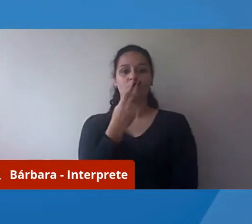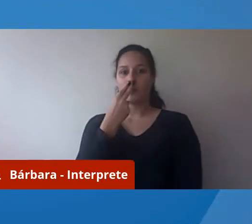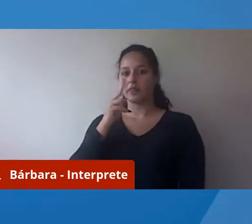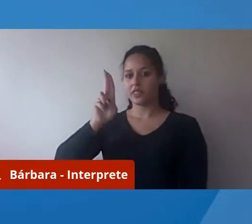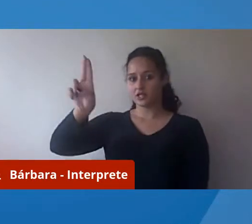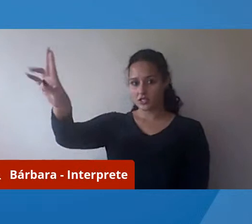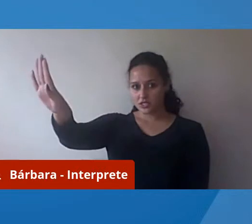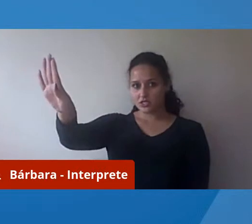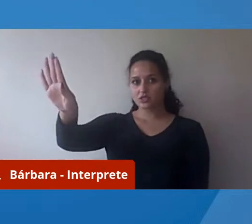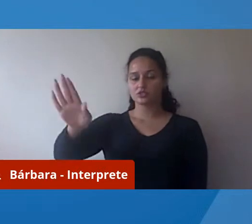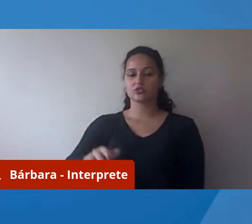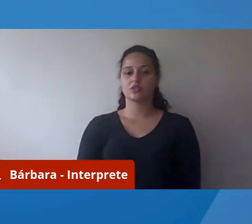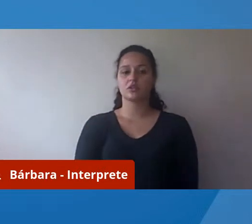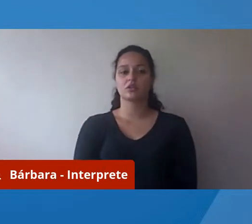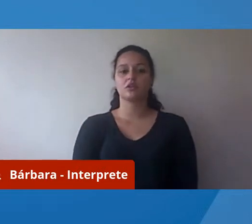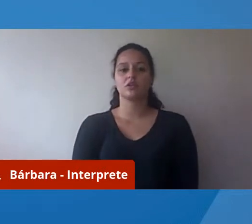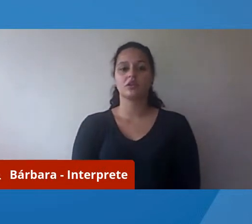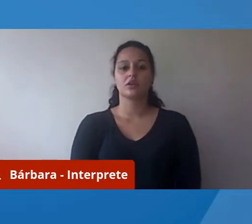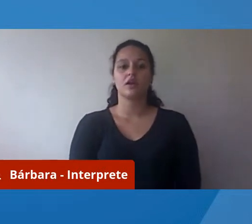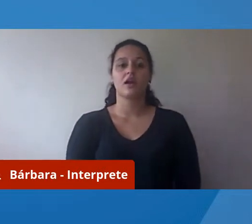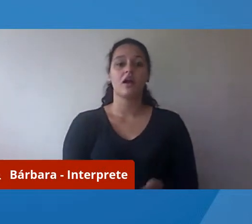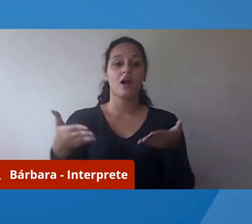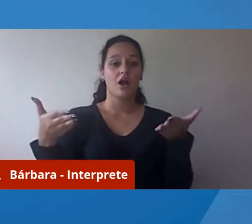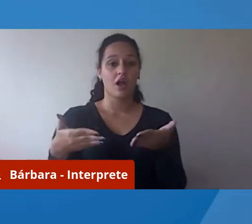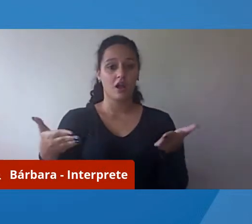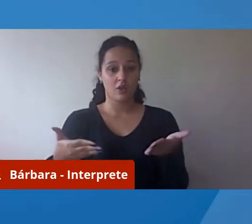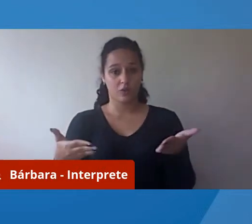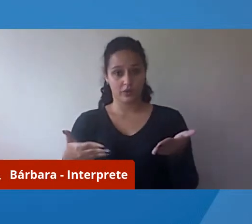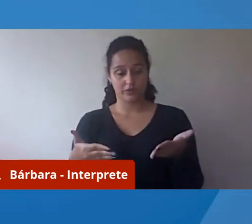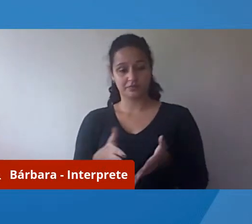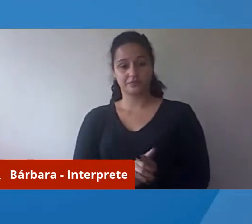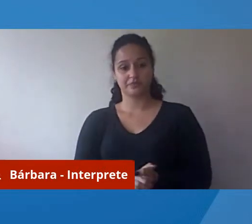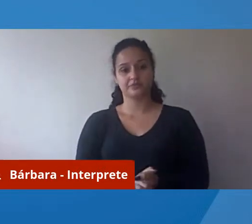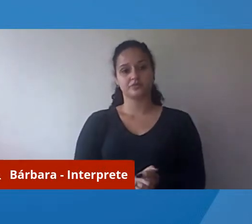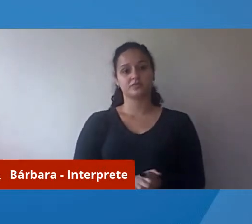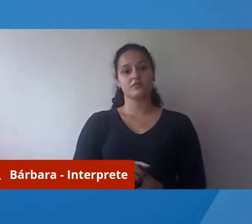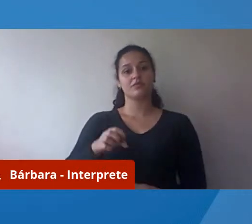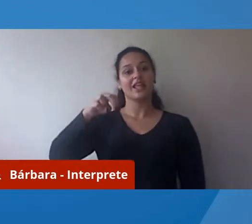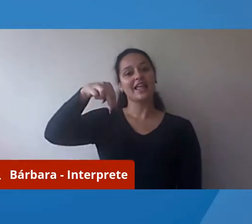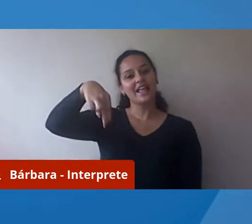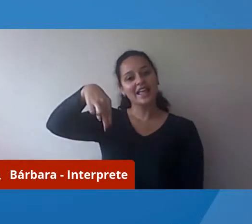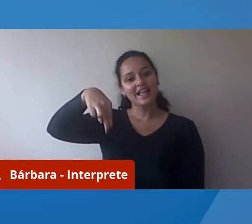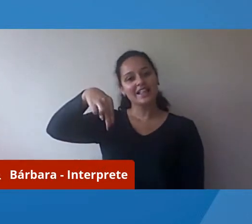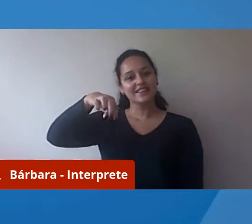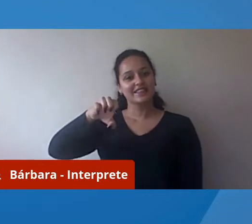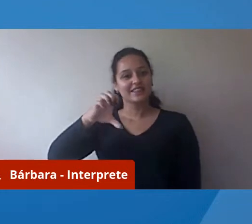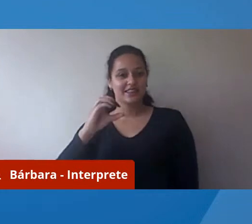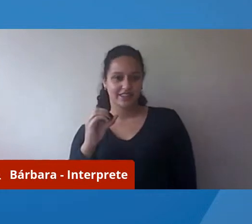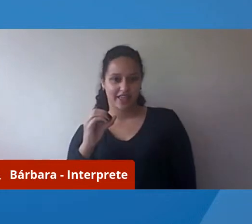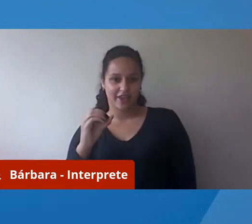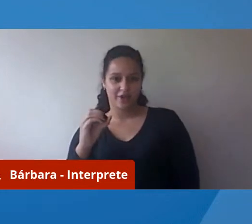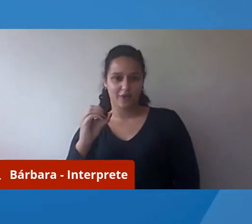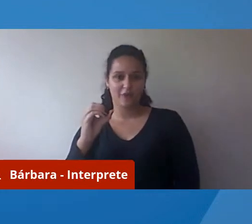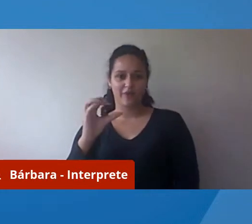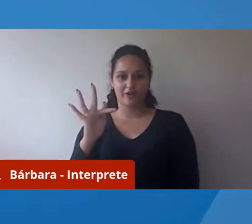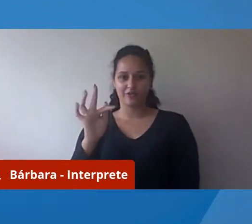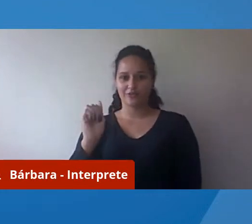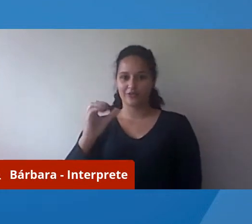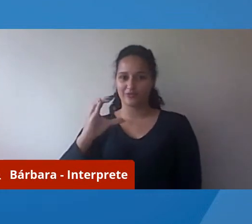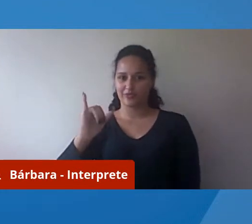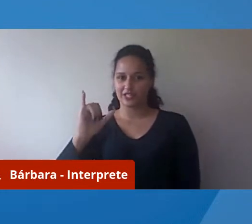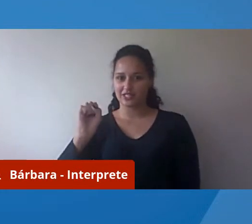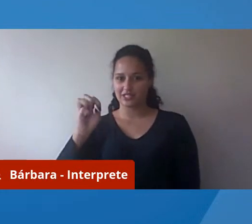Né? Agora, o neofascismo é diferente. Não é